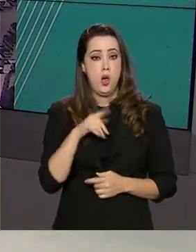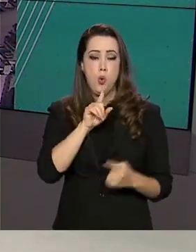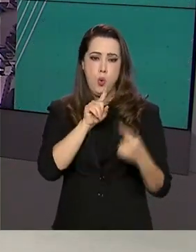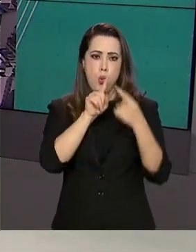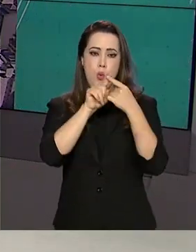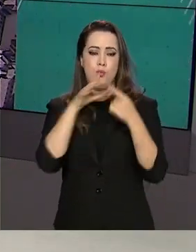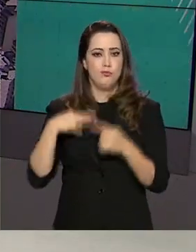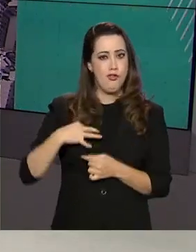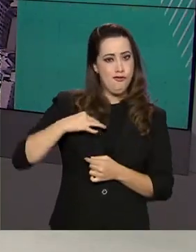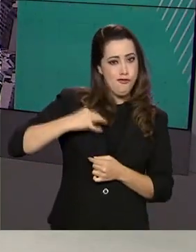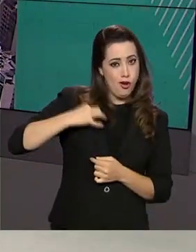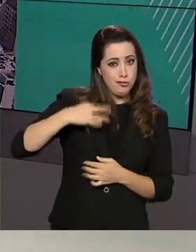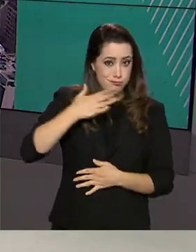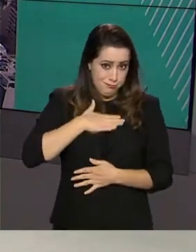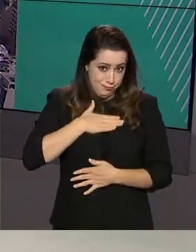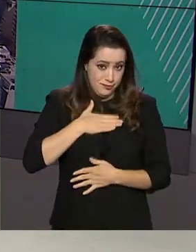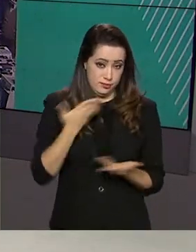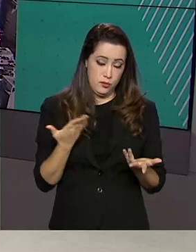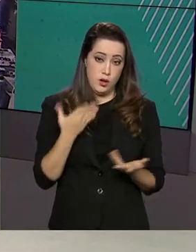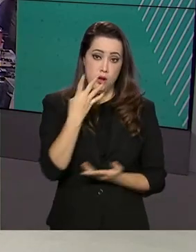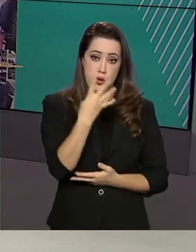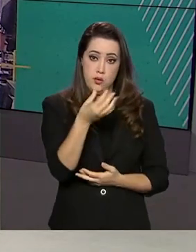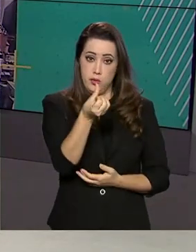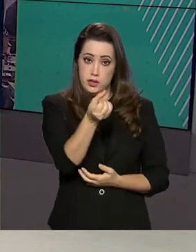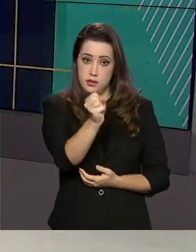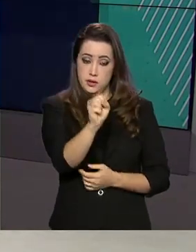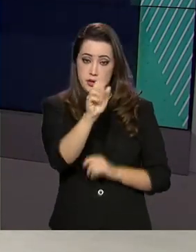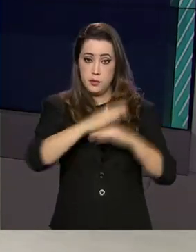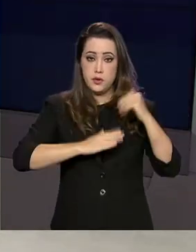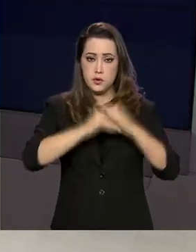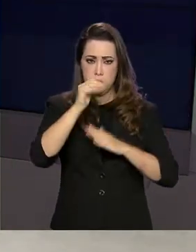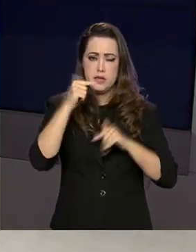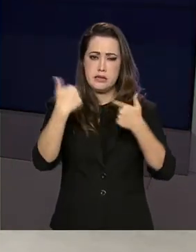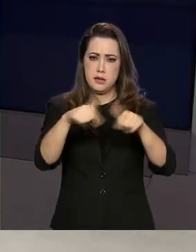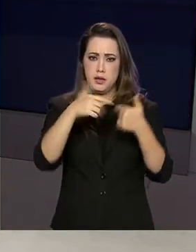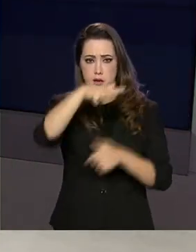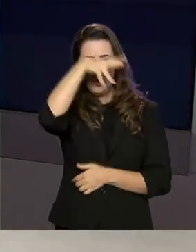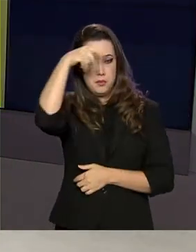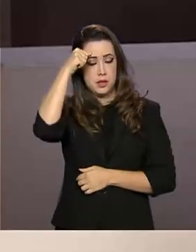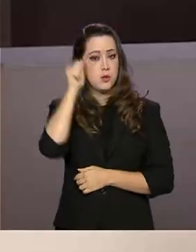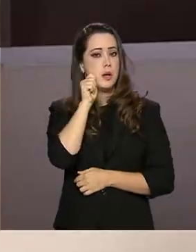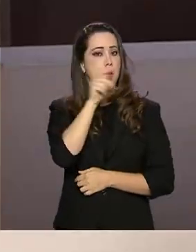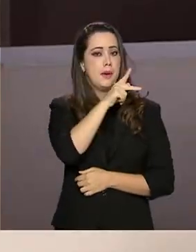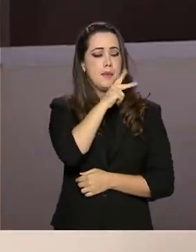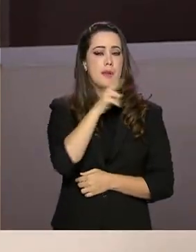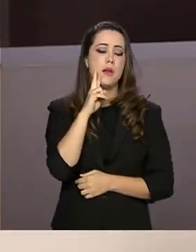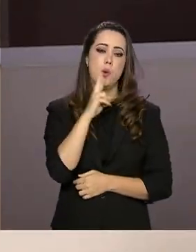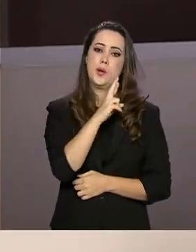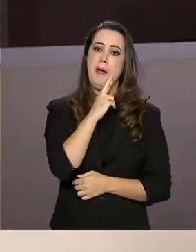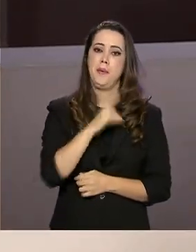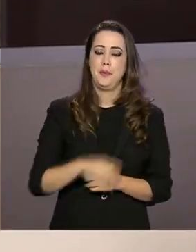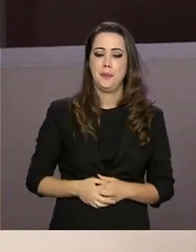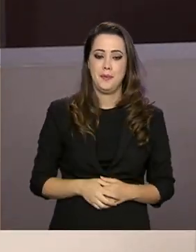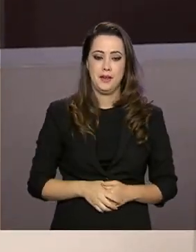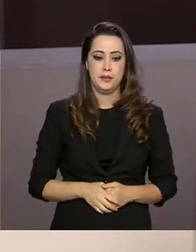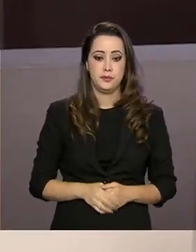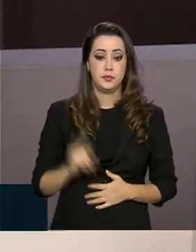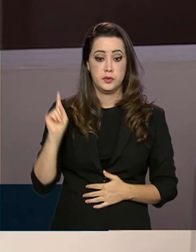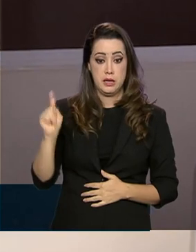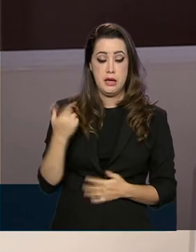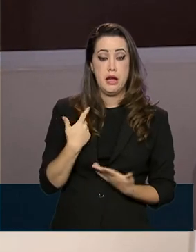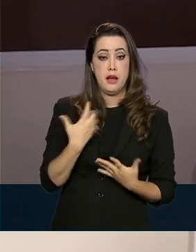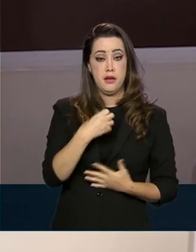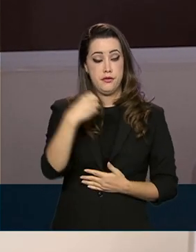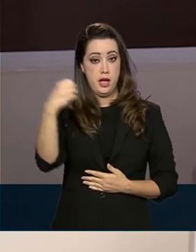468 profissionais já estão atuando no Amazonas, Amapá e Roraima. Emily saiu de Roraima